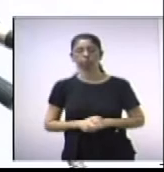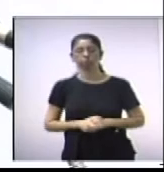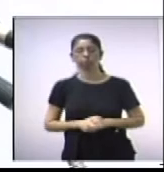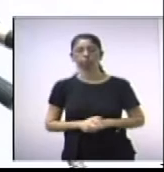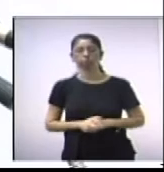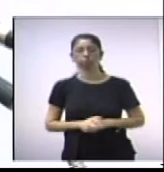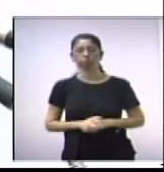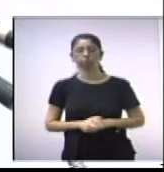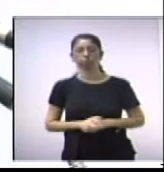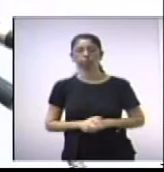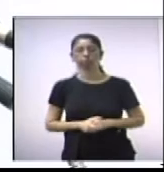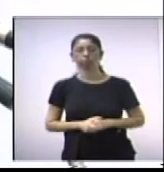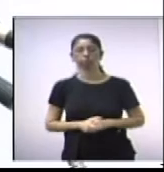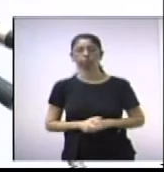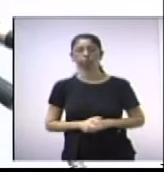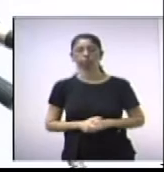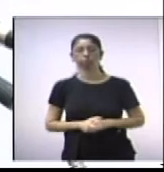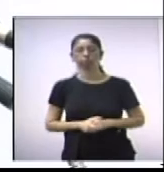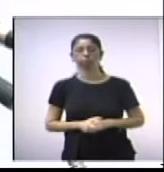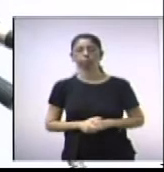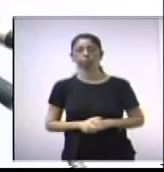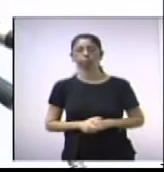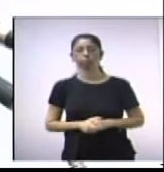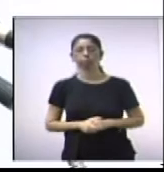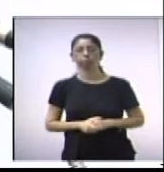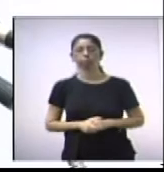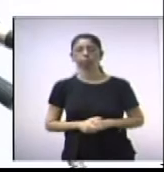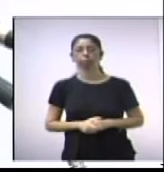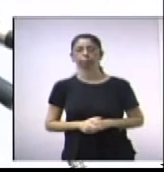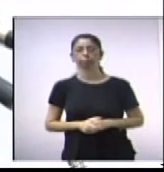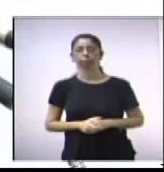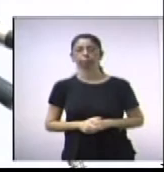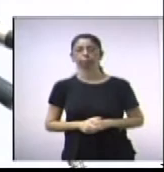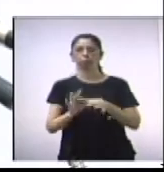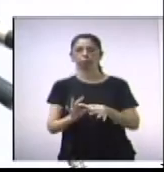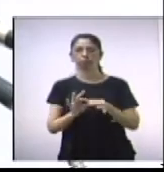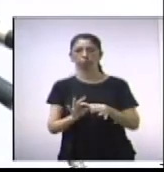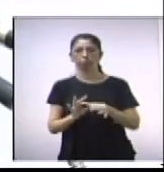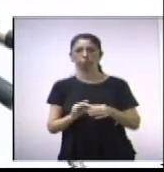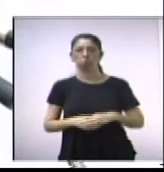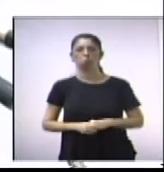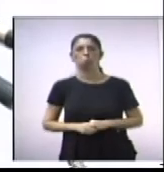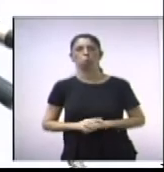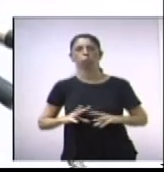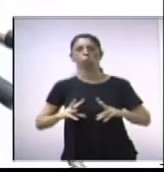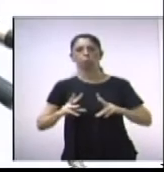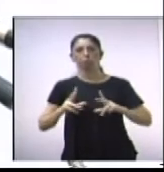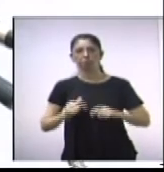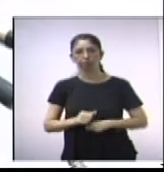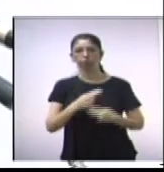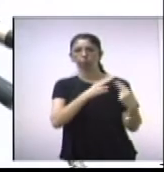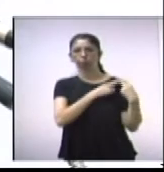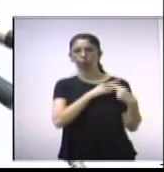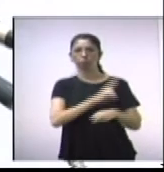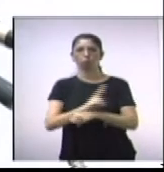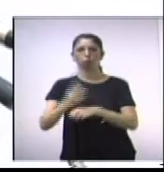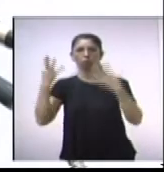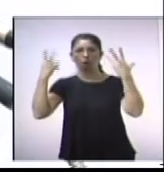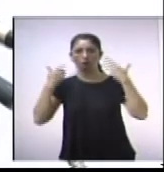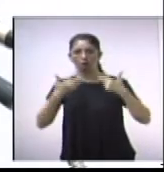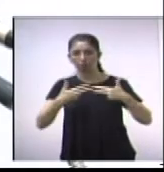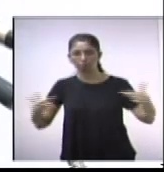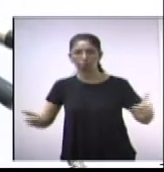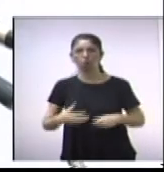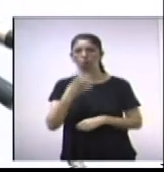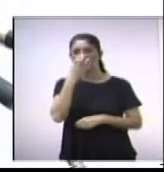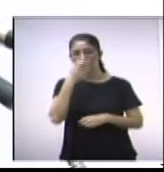da vereadora Ângela Duarte, que requer ao executivo informações quanto ao convênio junto às clínicas veterinárias particulares do município para atendimento de